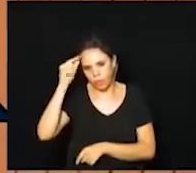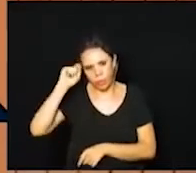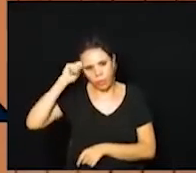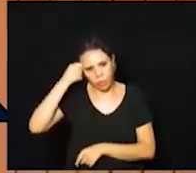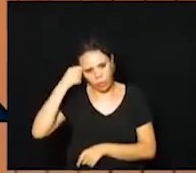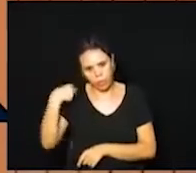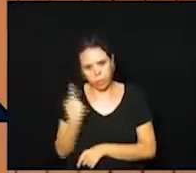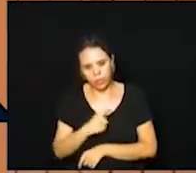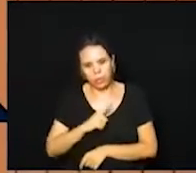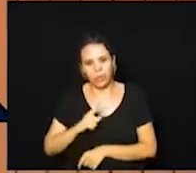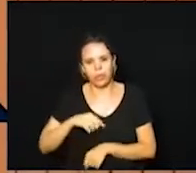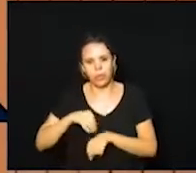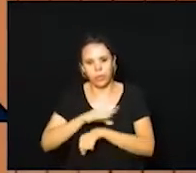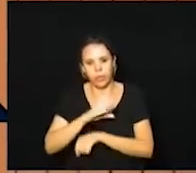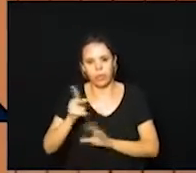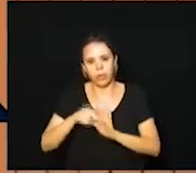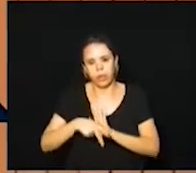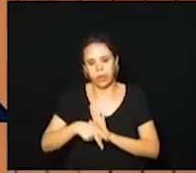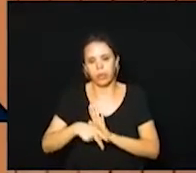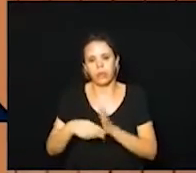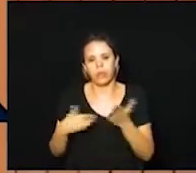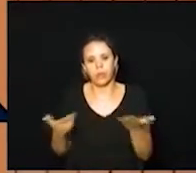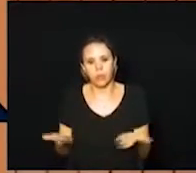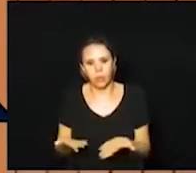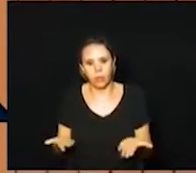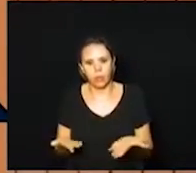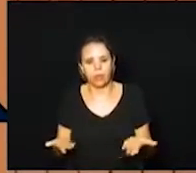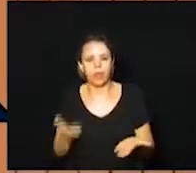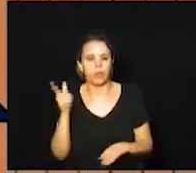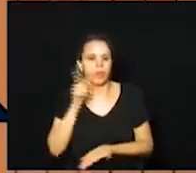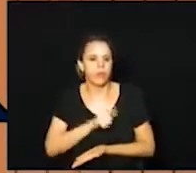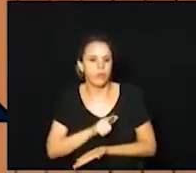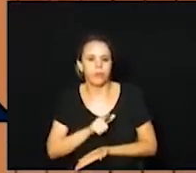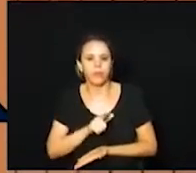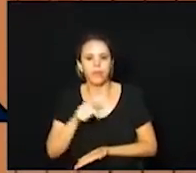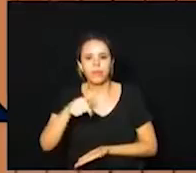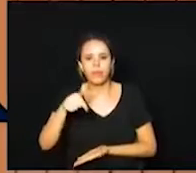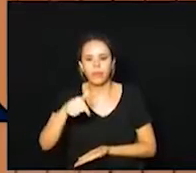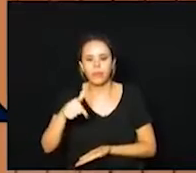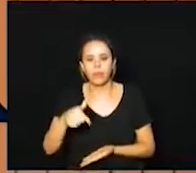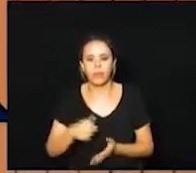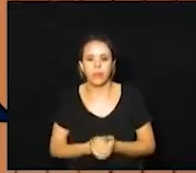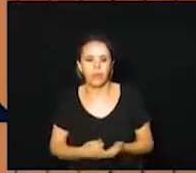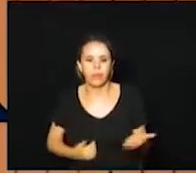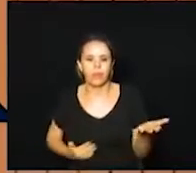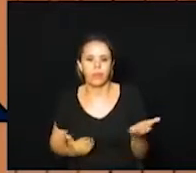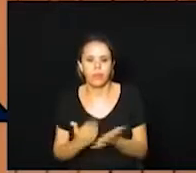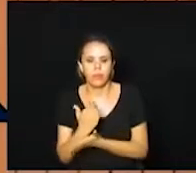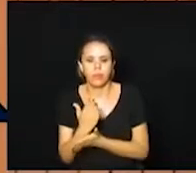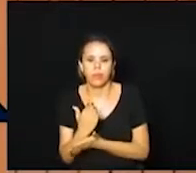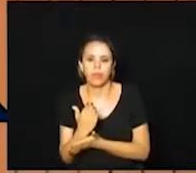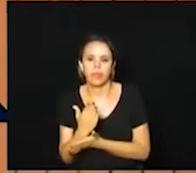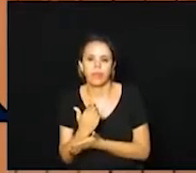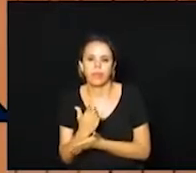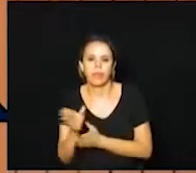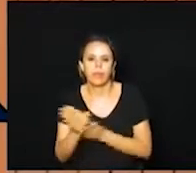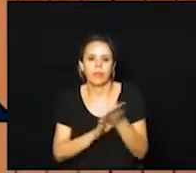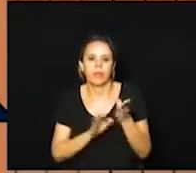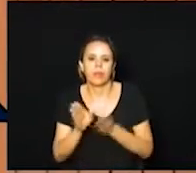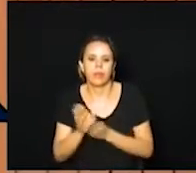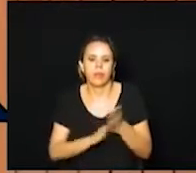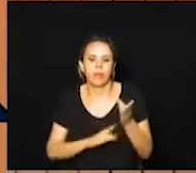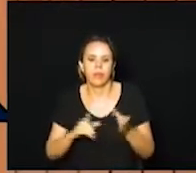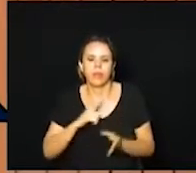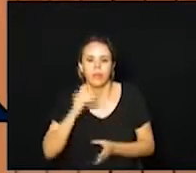da Câmara. A vereadora, ela não se alterou, ela continuou falando e defendendo a questão do negro, né, e o fim